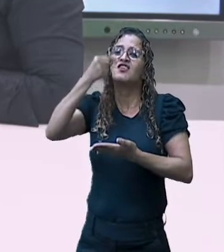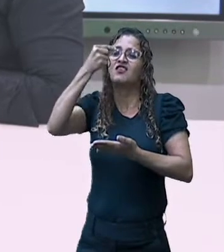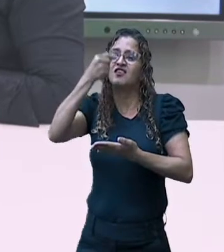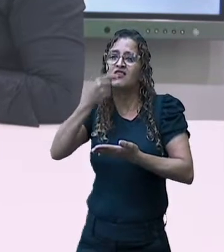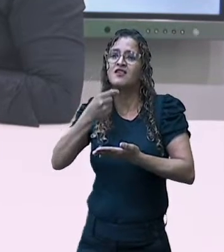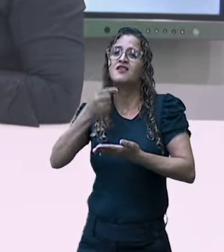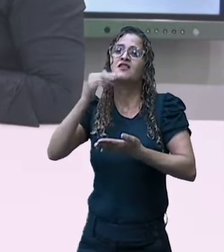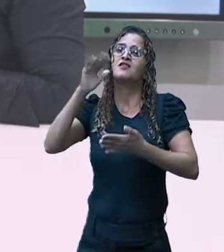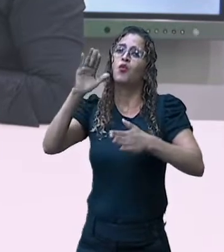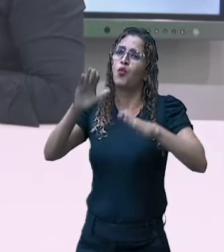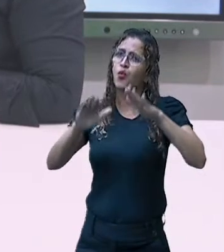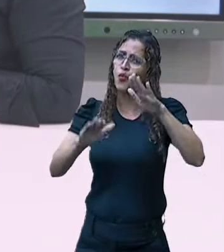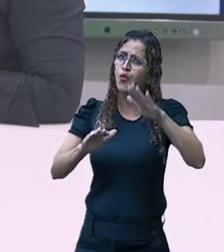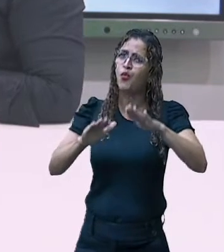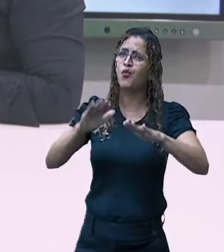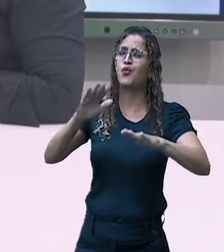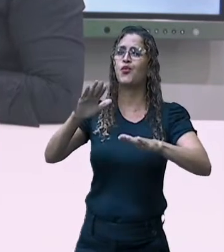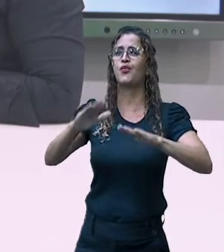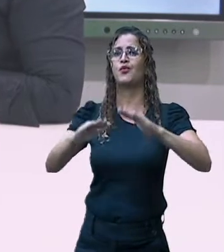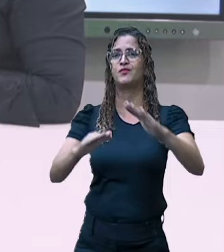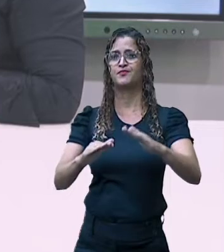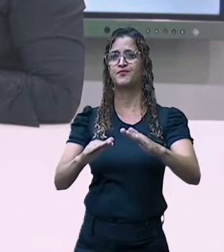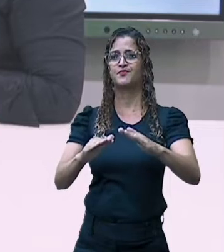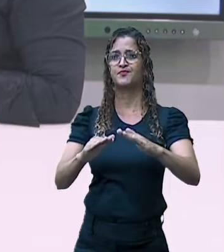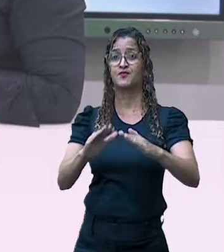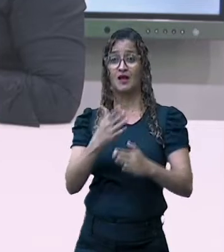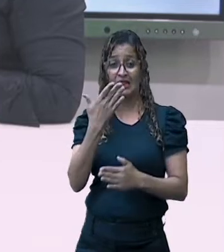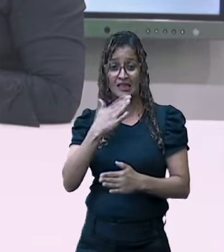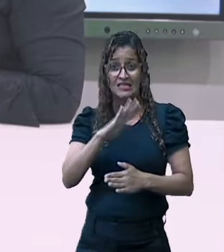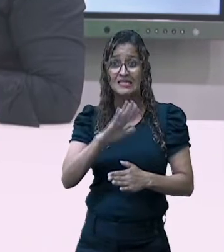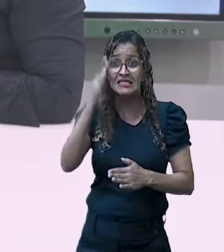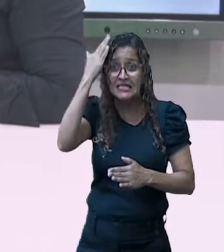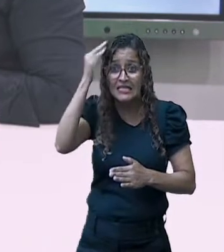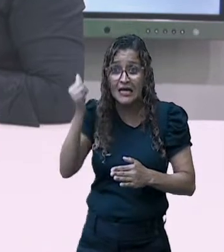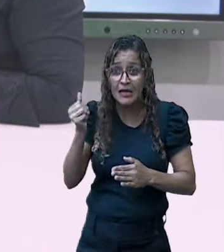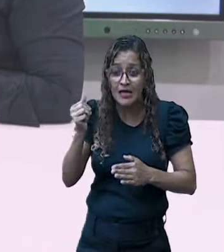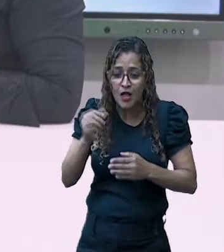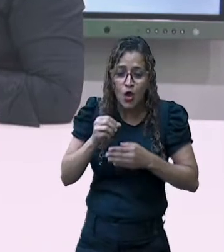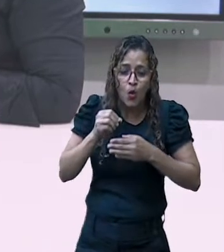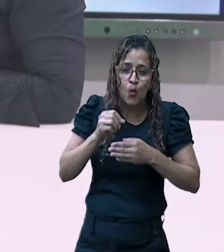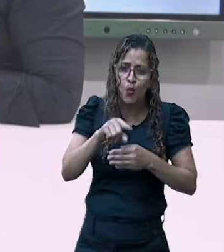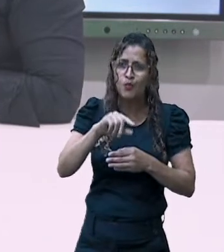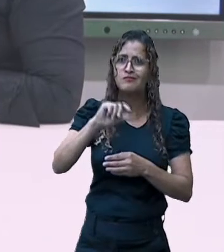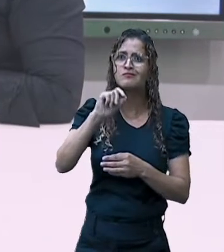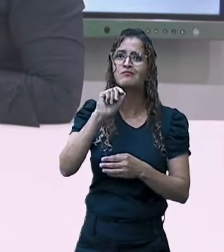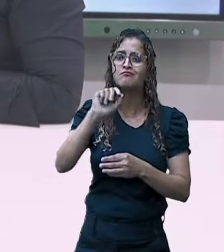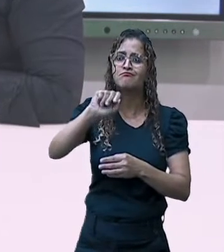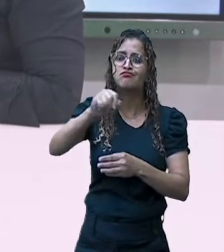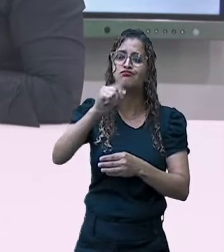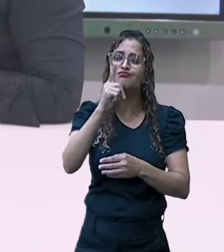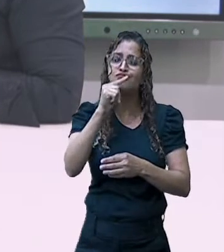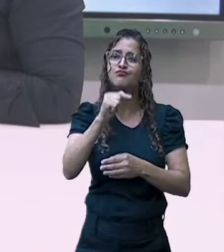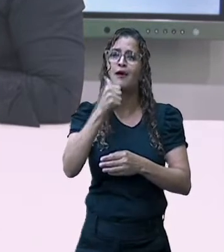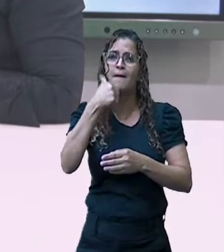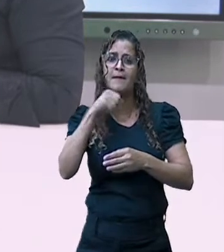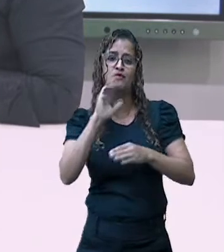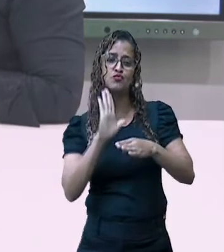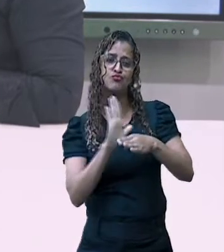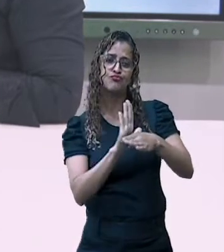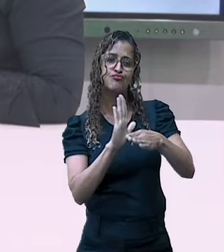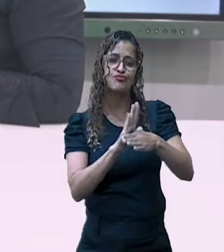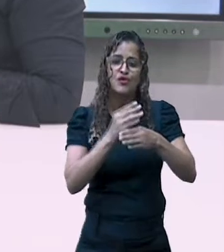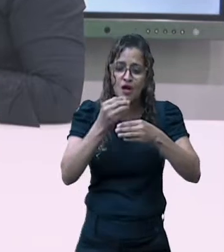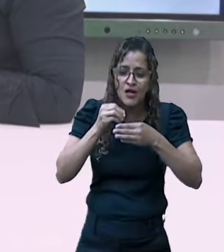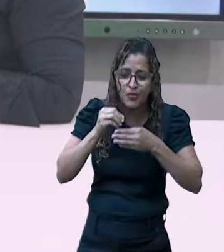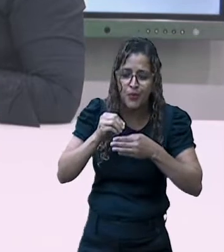a ter o reflexo de cuspir. Né? Então, quando a criança começa a cuspir e não engolir a pasta, a gente vai